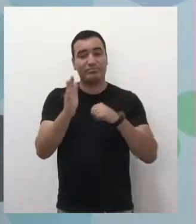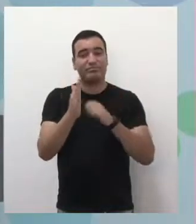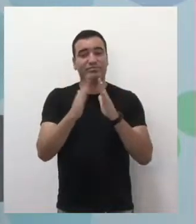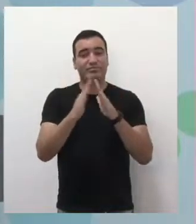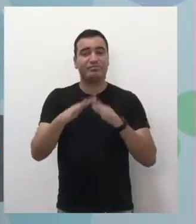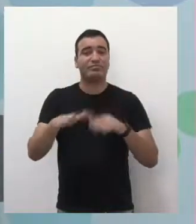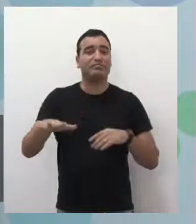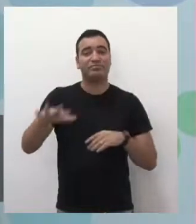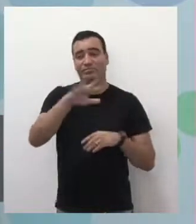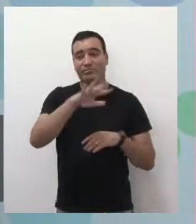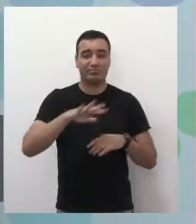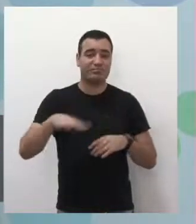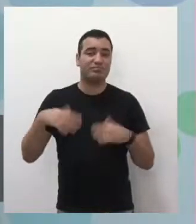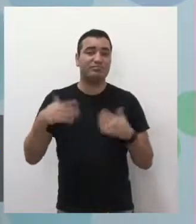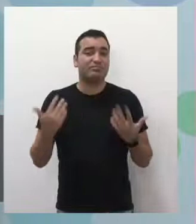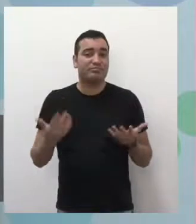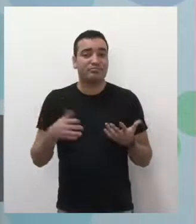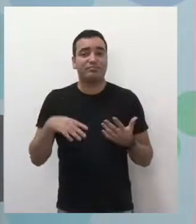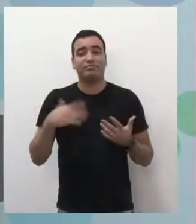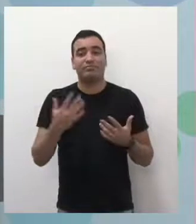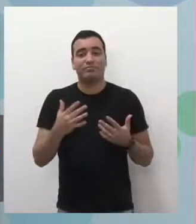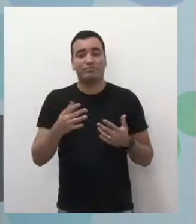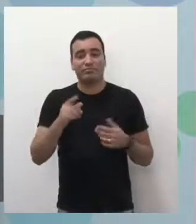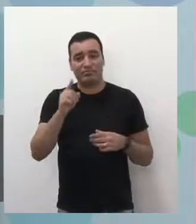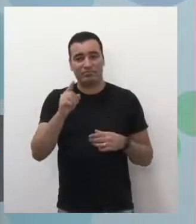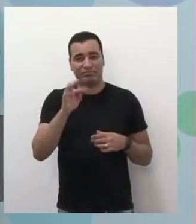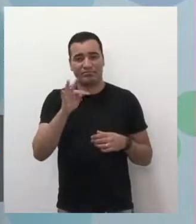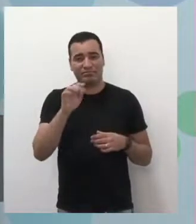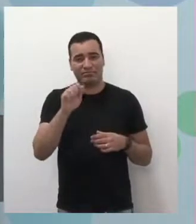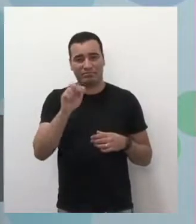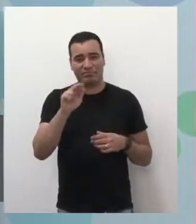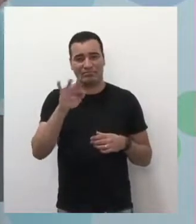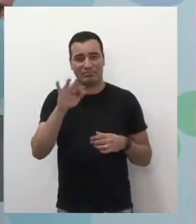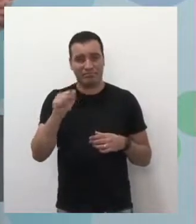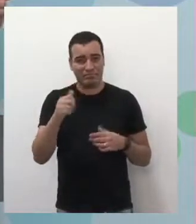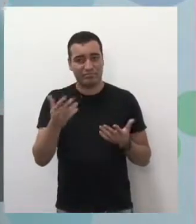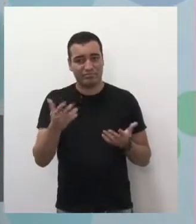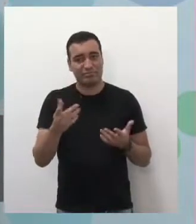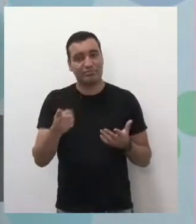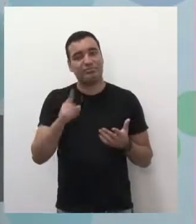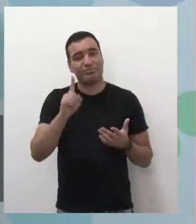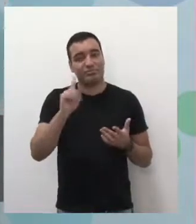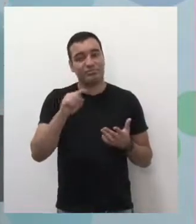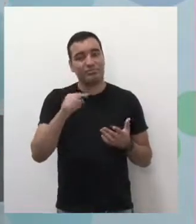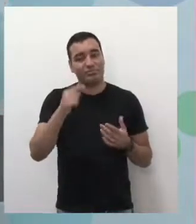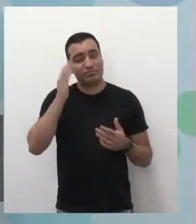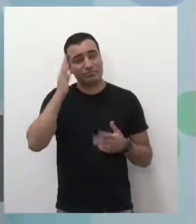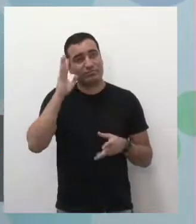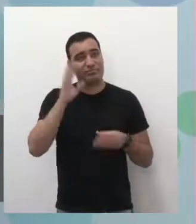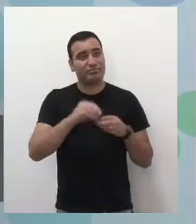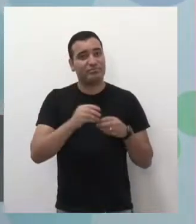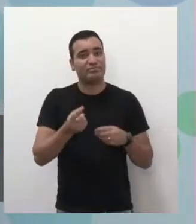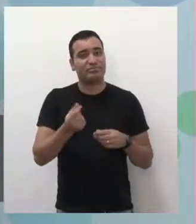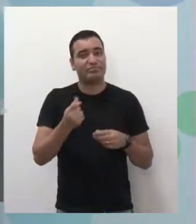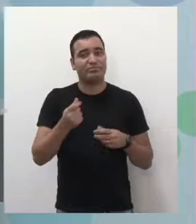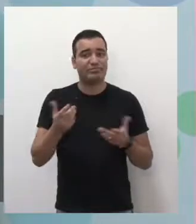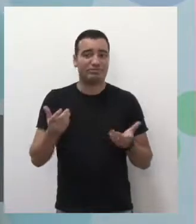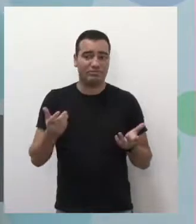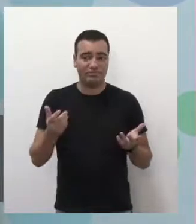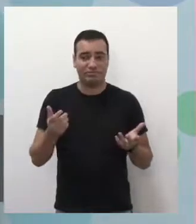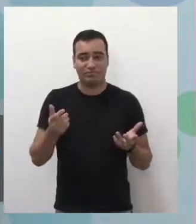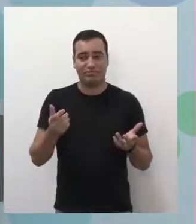qual é esse fator. Que esse fator é que vai gerar lá o custo de grana. E às vezes isso